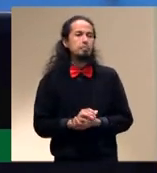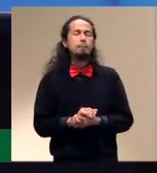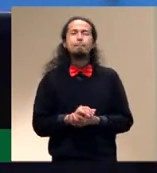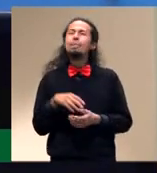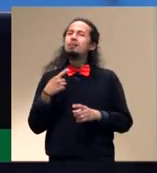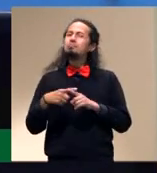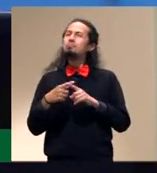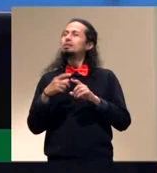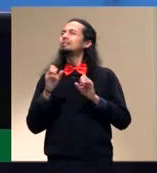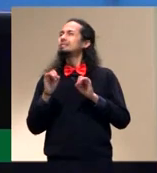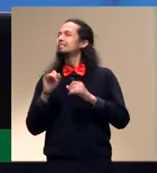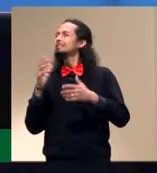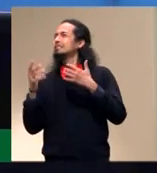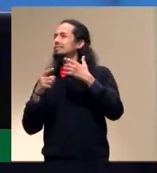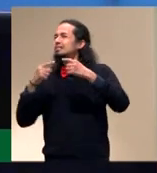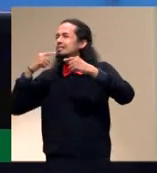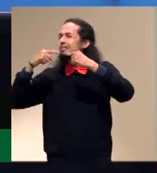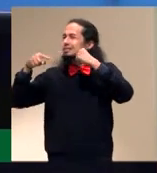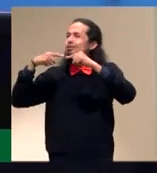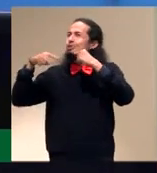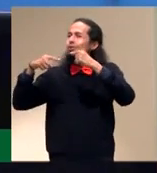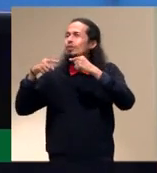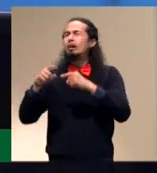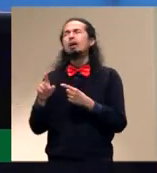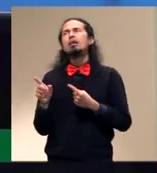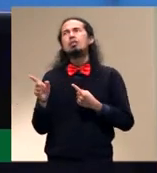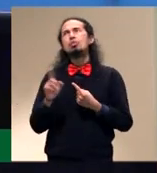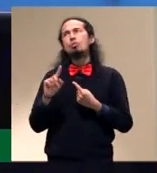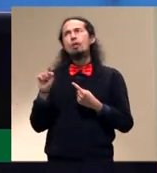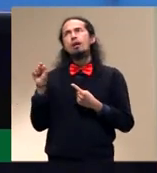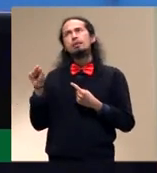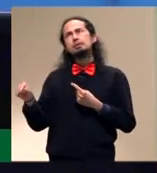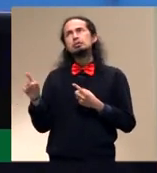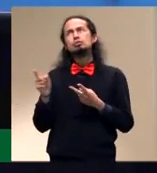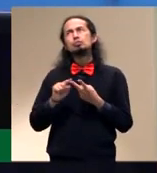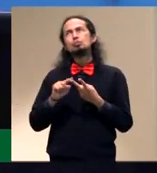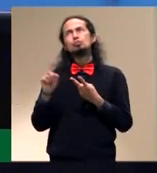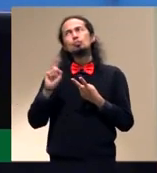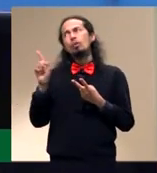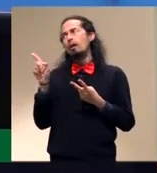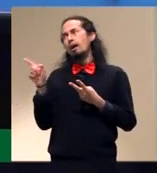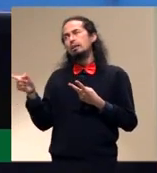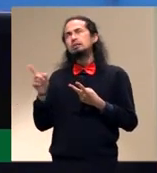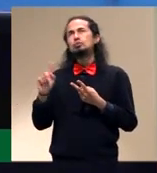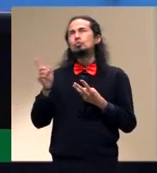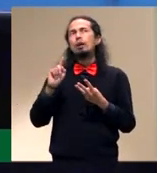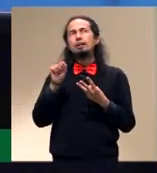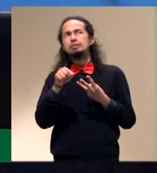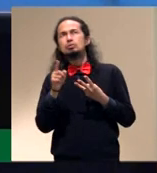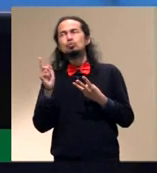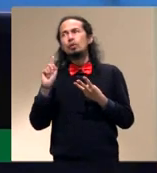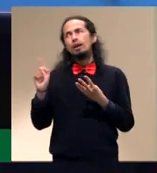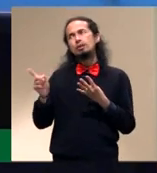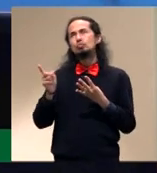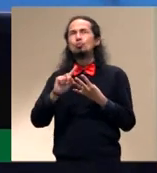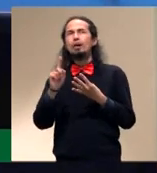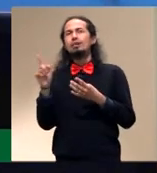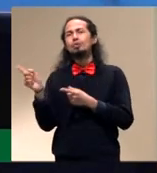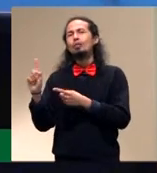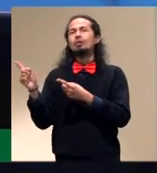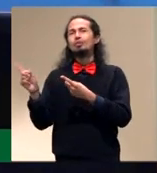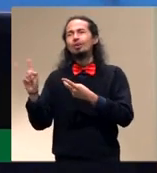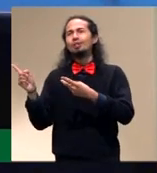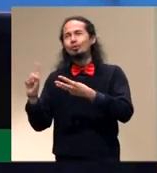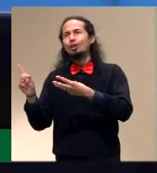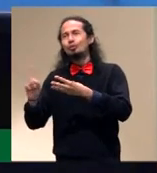a gente vai encontrando que, bom, não é isso, não é aquilo, a gente vai se aproximando. Mas, de fato, havia uma necessidade de uma afirmação